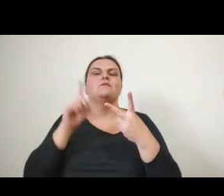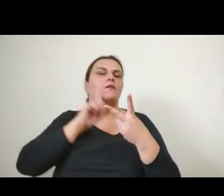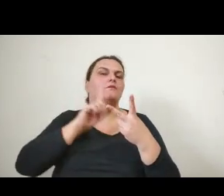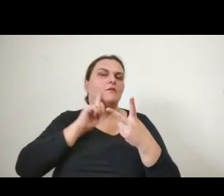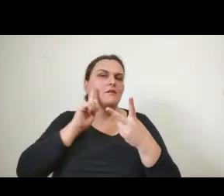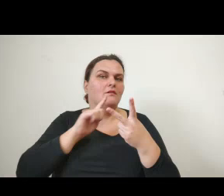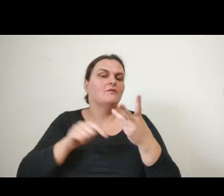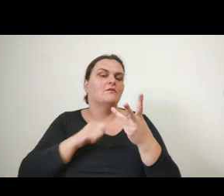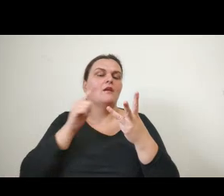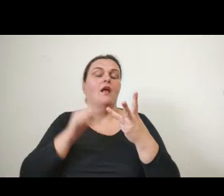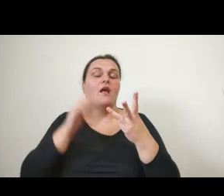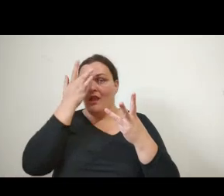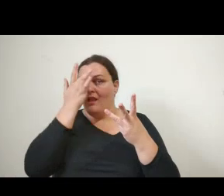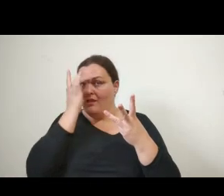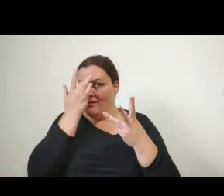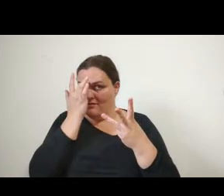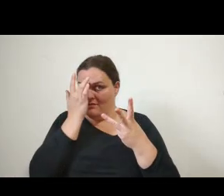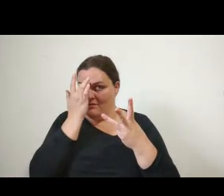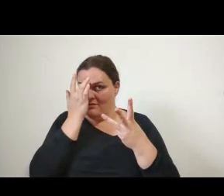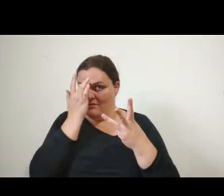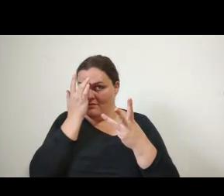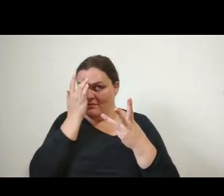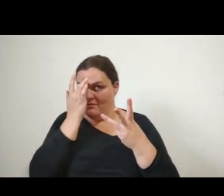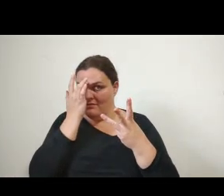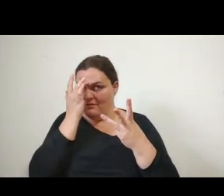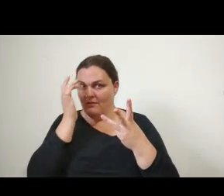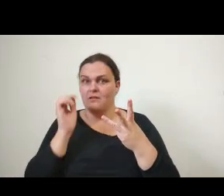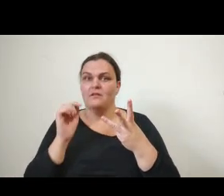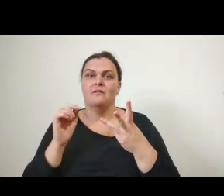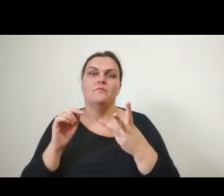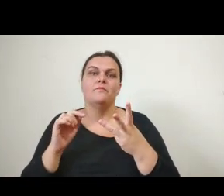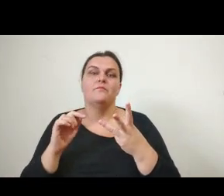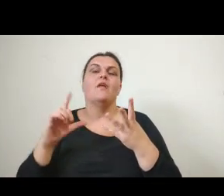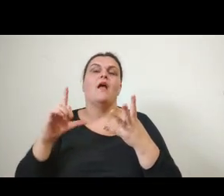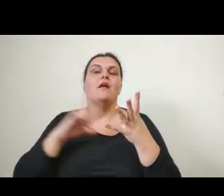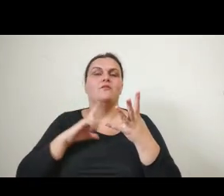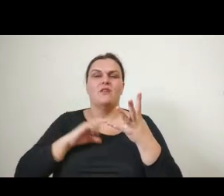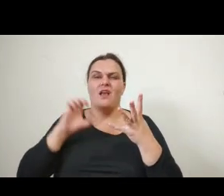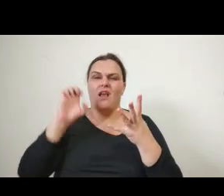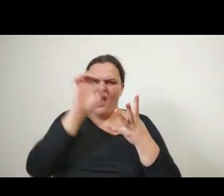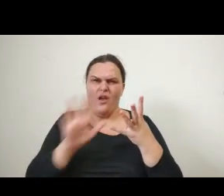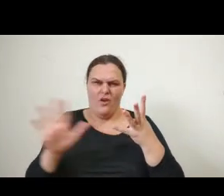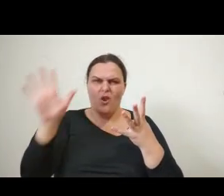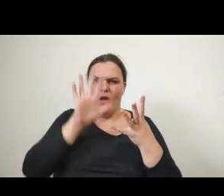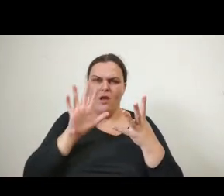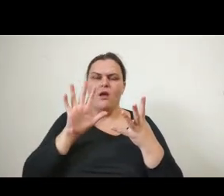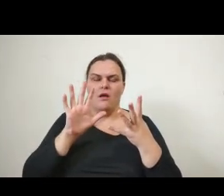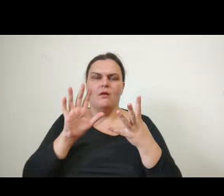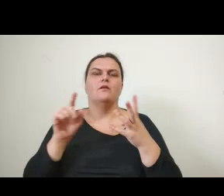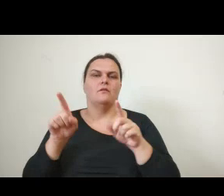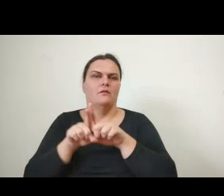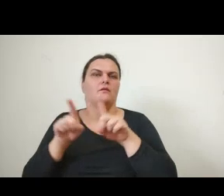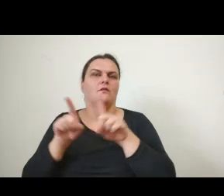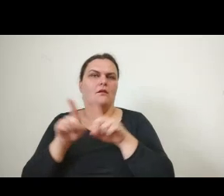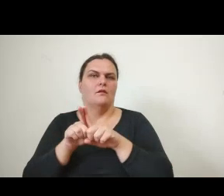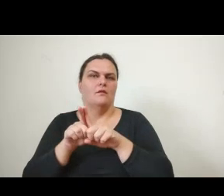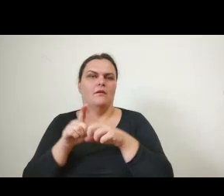Índia. Nesse gráfico aqui, né, temos a União Europeia, né, como todo, na quarta posição,